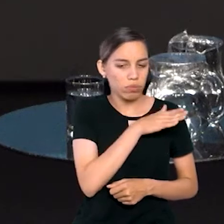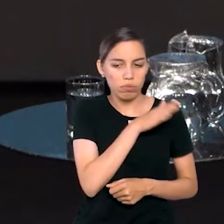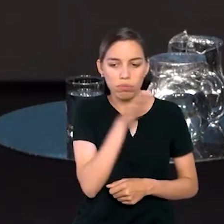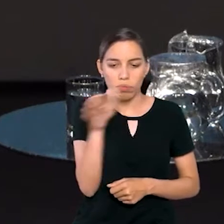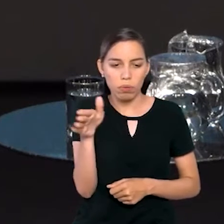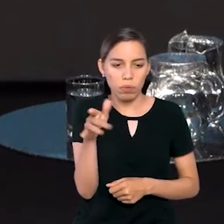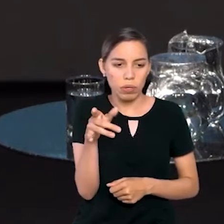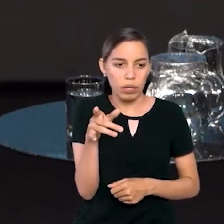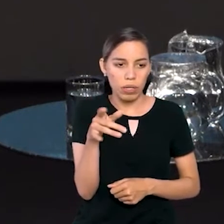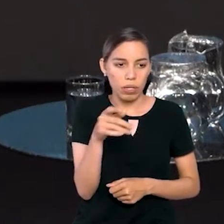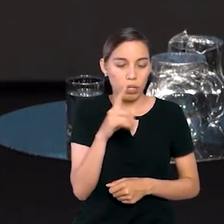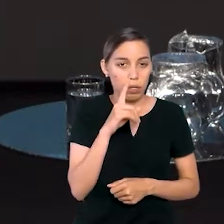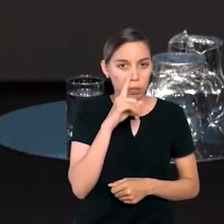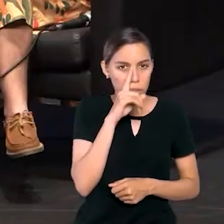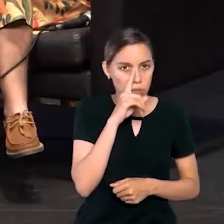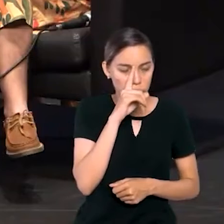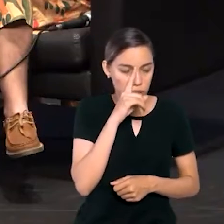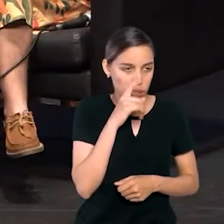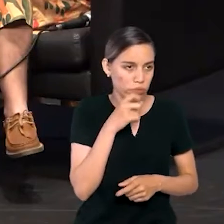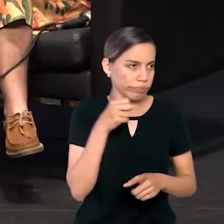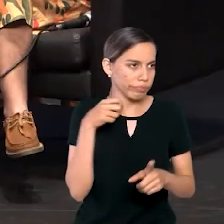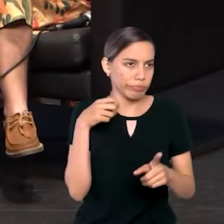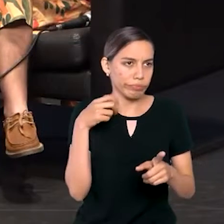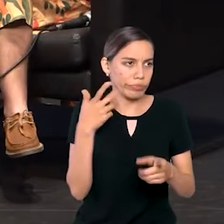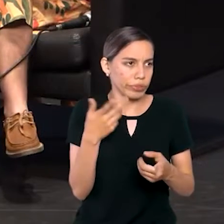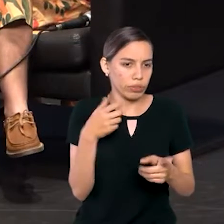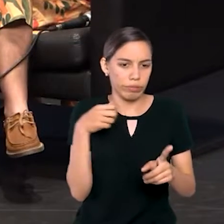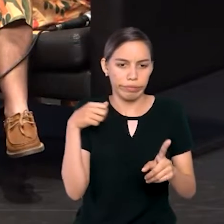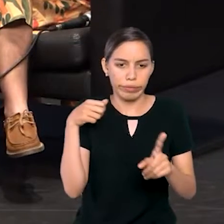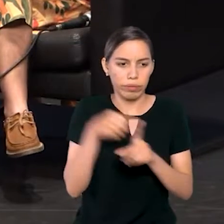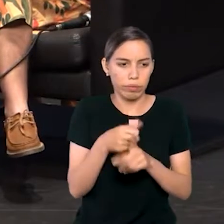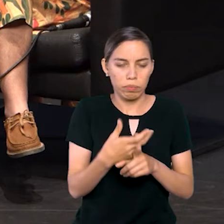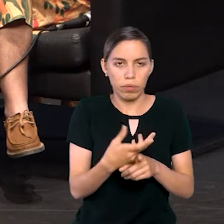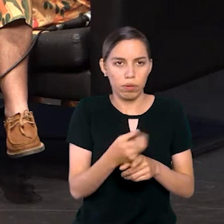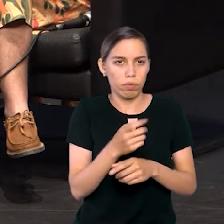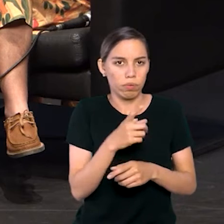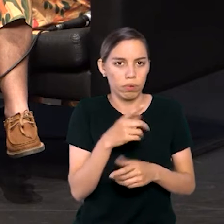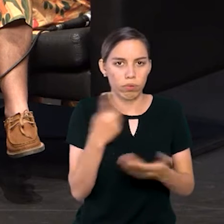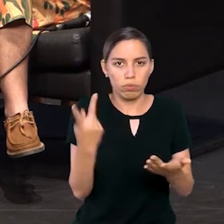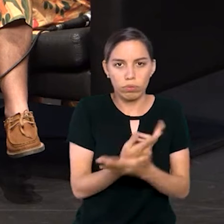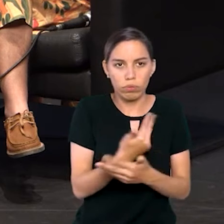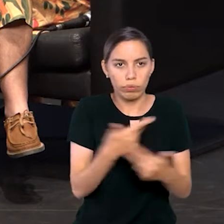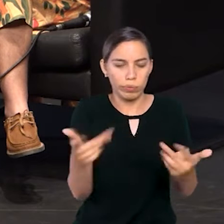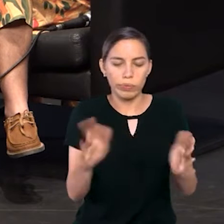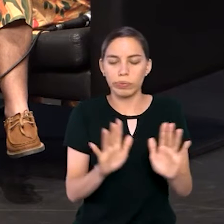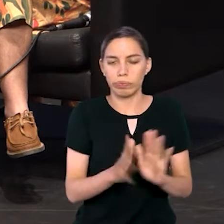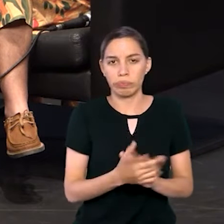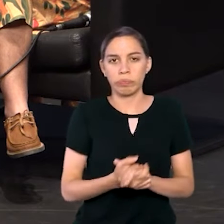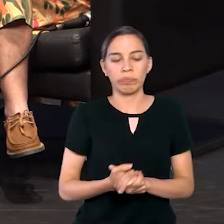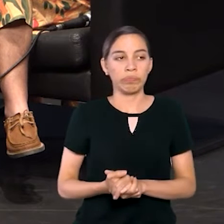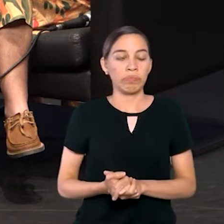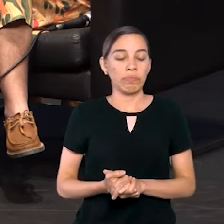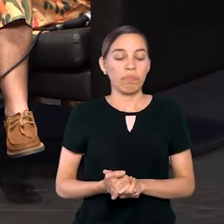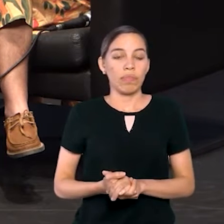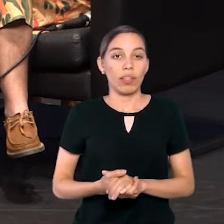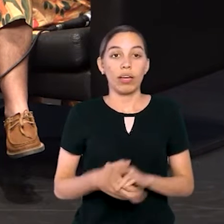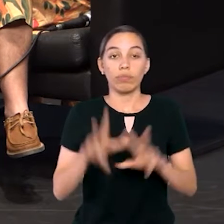de várias maneiras, né? Bom, gente, eu estou o tempo inteiro aqui querendo fazer uma homenagem ao Lenine que não